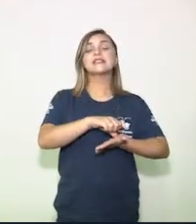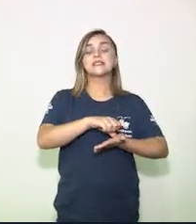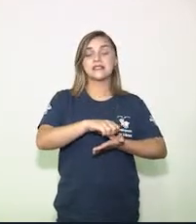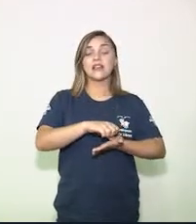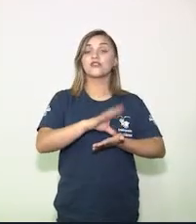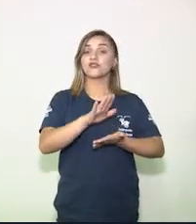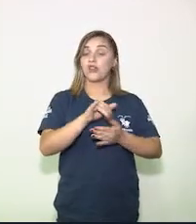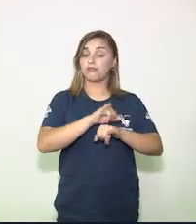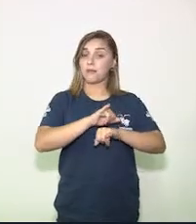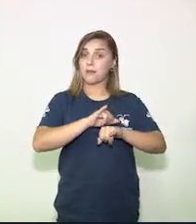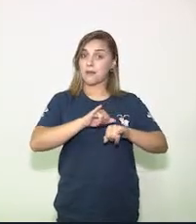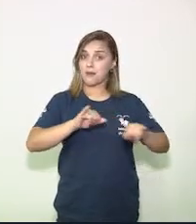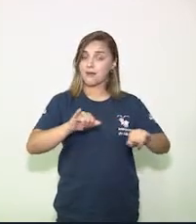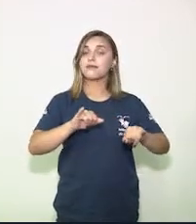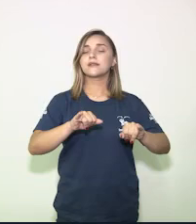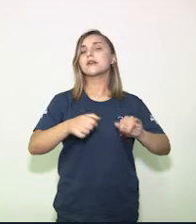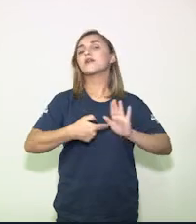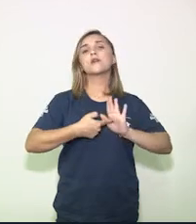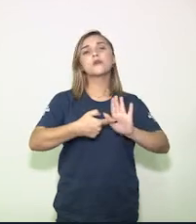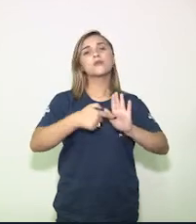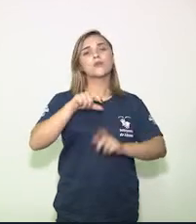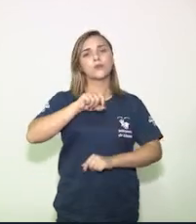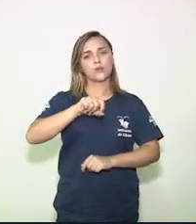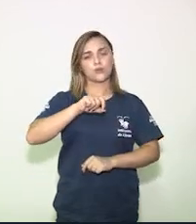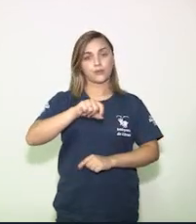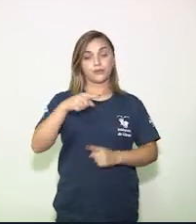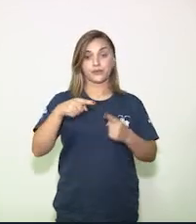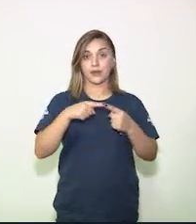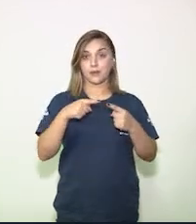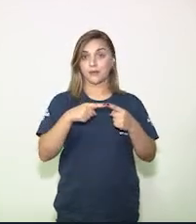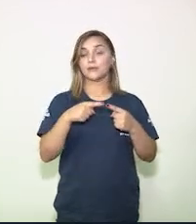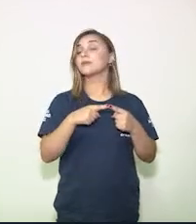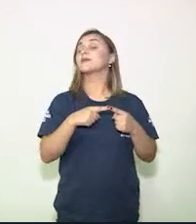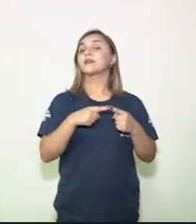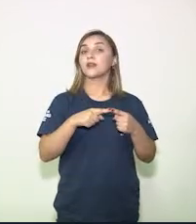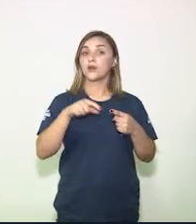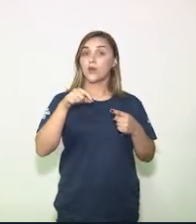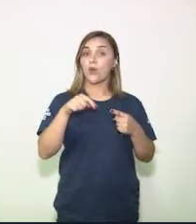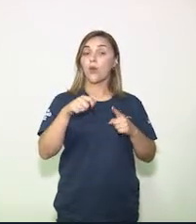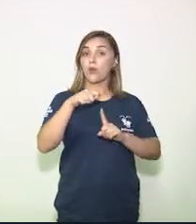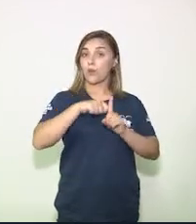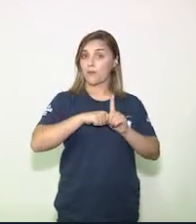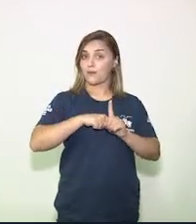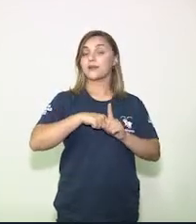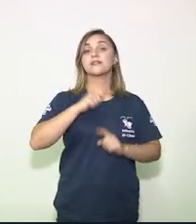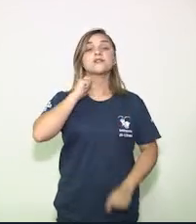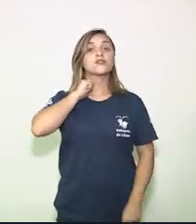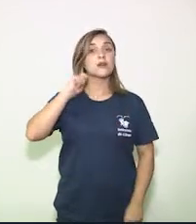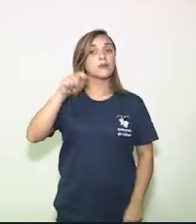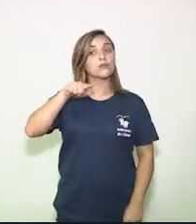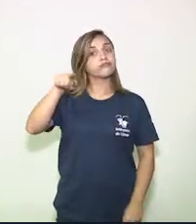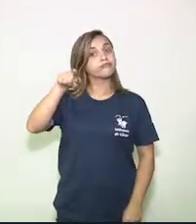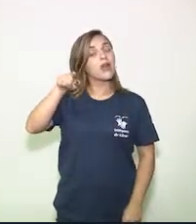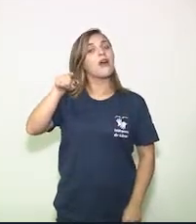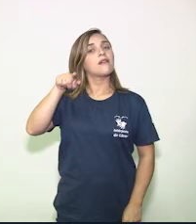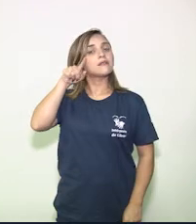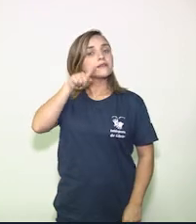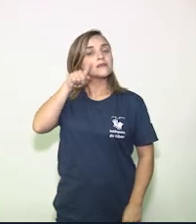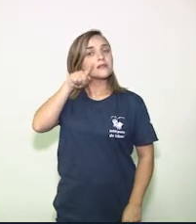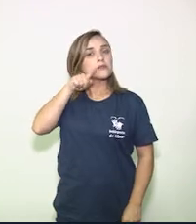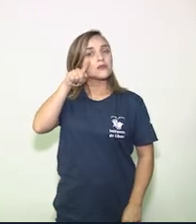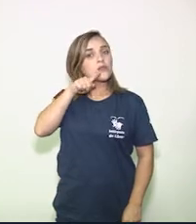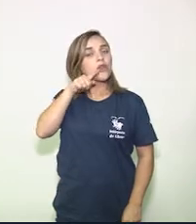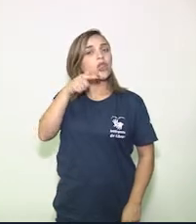faz uma publicação e aponta o seguinte: o primeiro caso ocorreu em abril, nos Estados